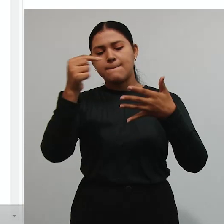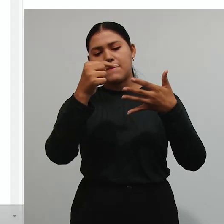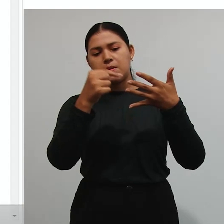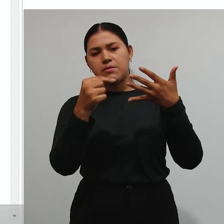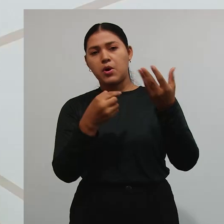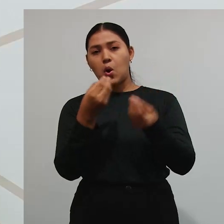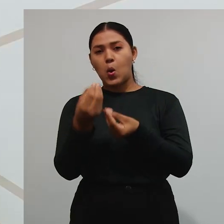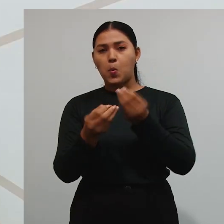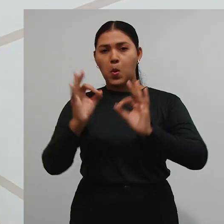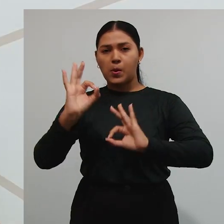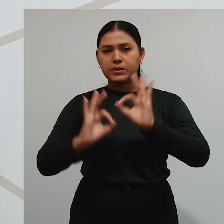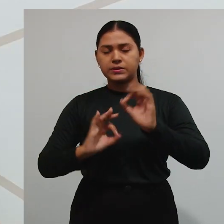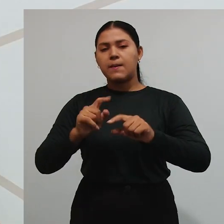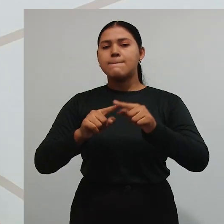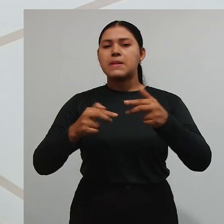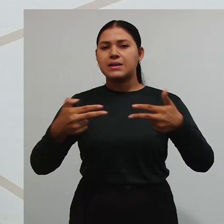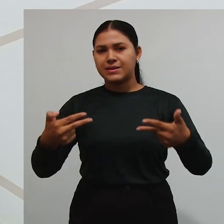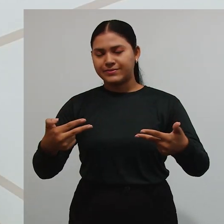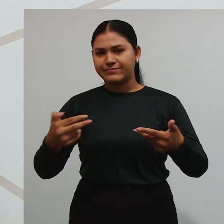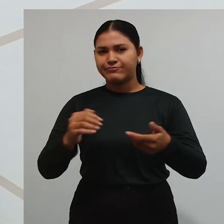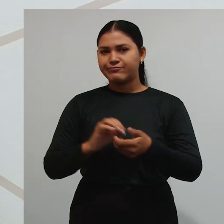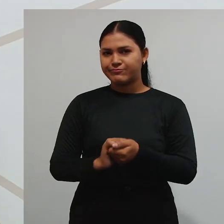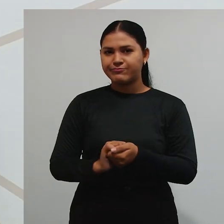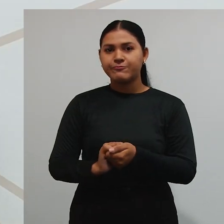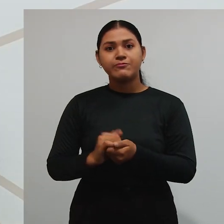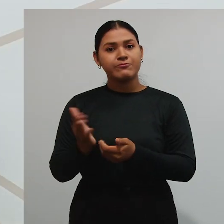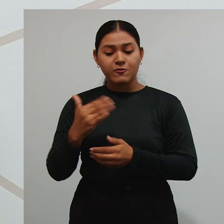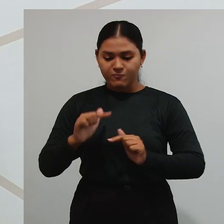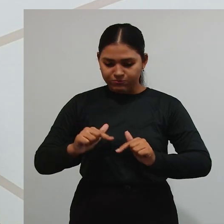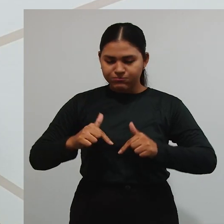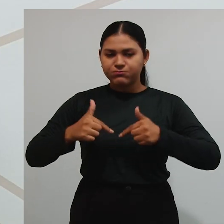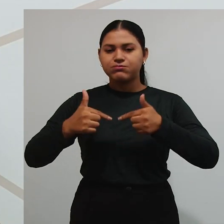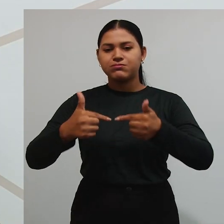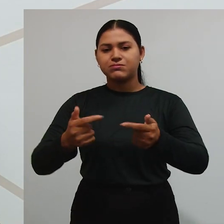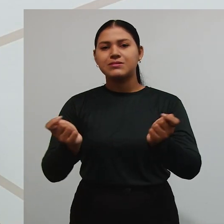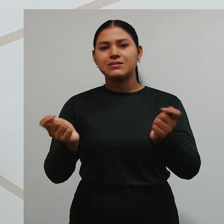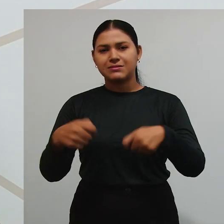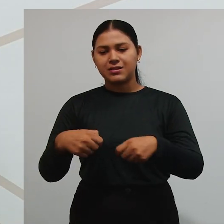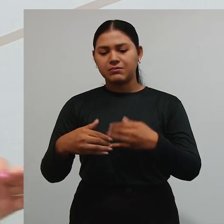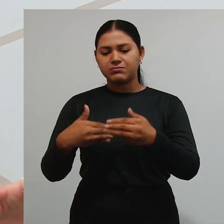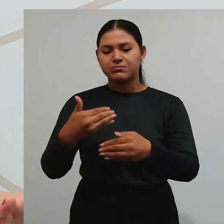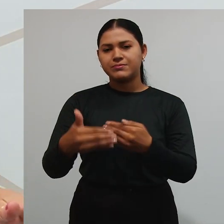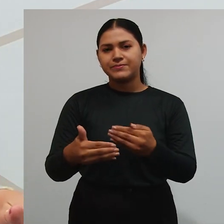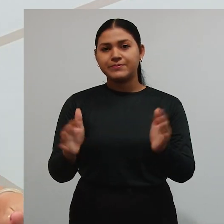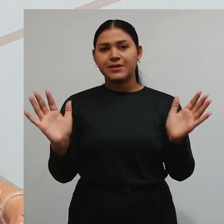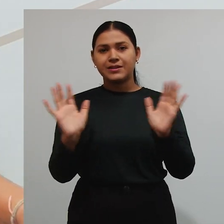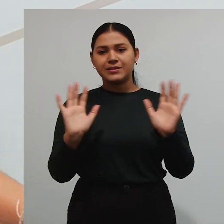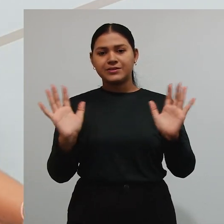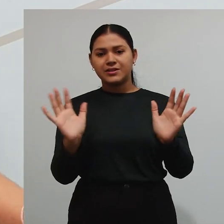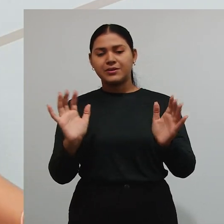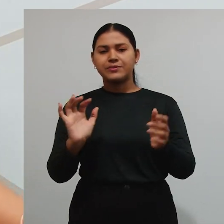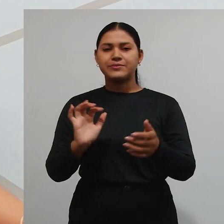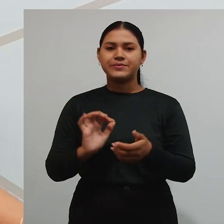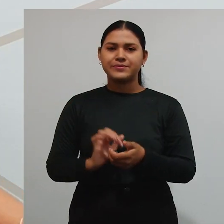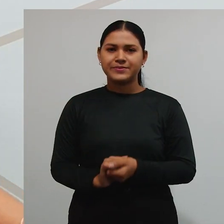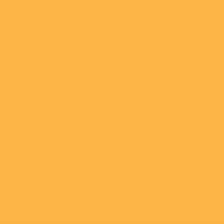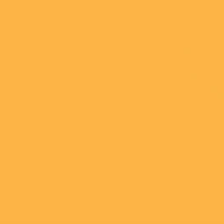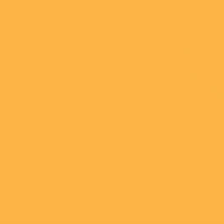Então, qualquer coisa mesmo. É só seguir reto toda a vida, que é logo ali. Até a próxima.